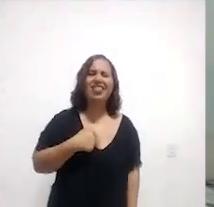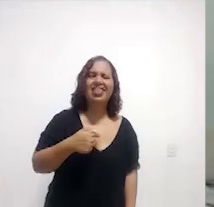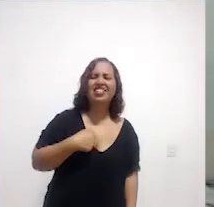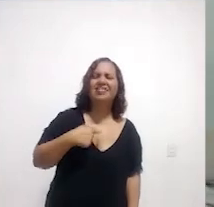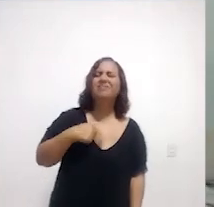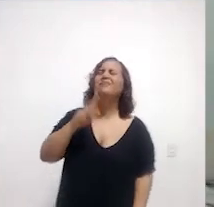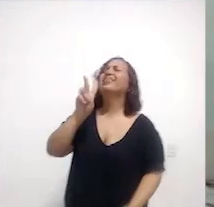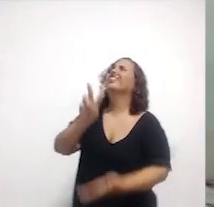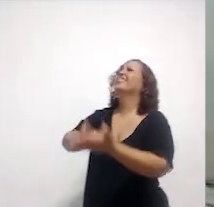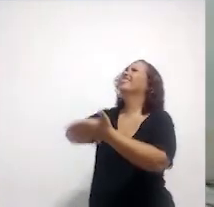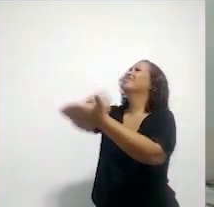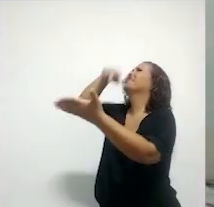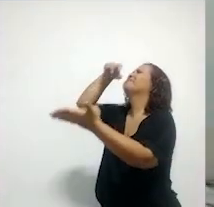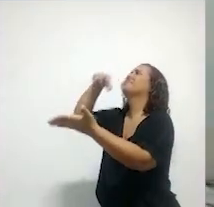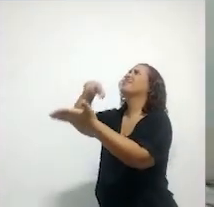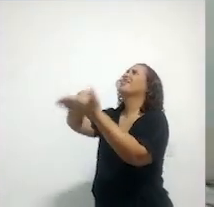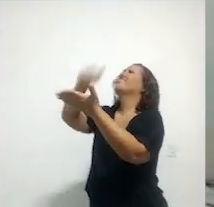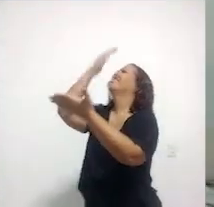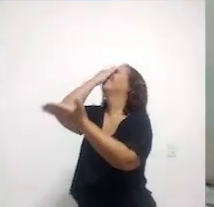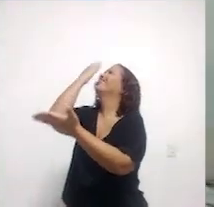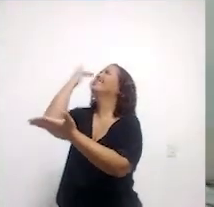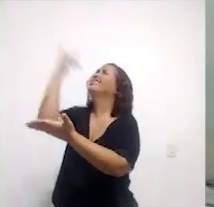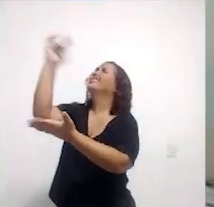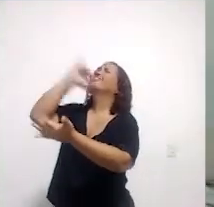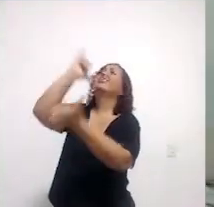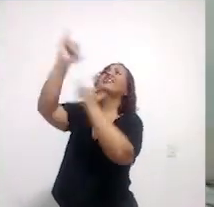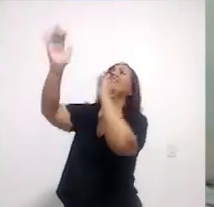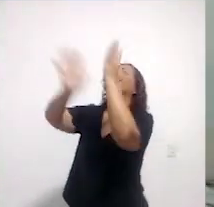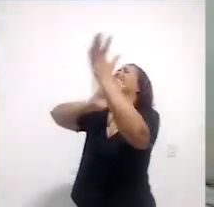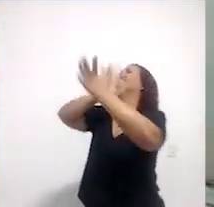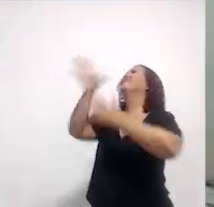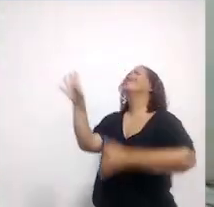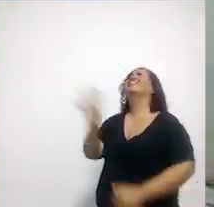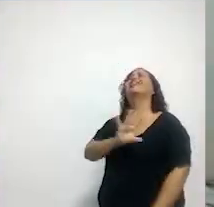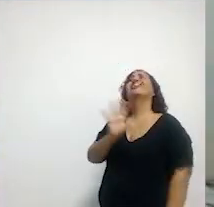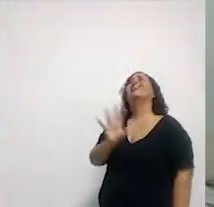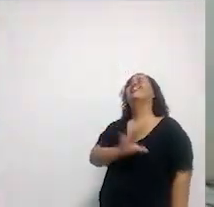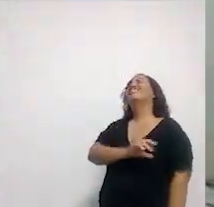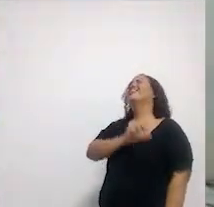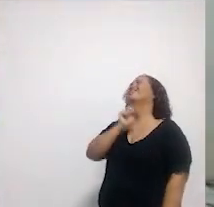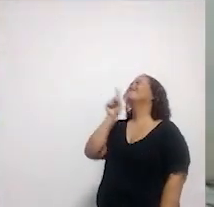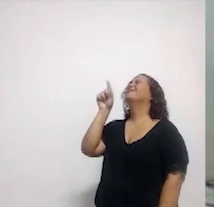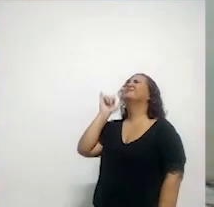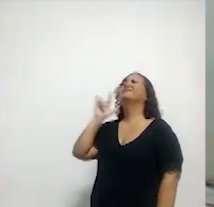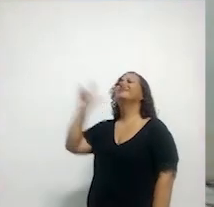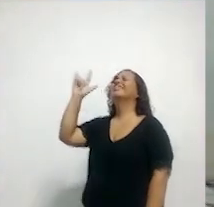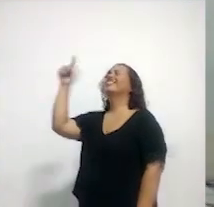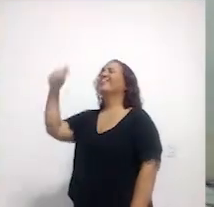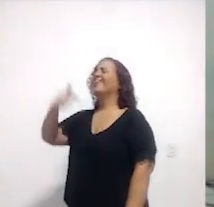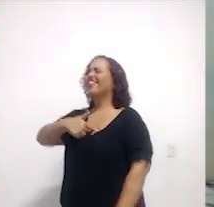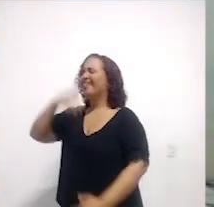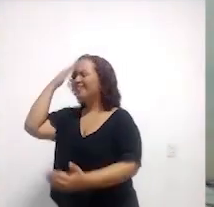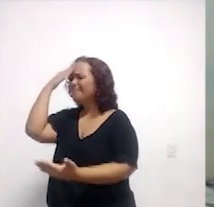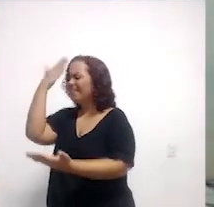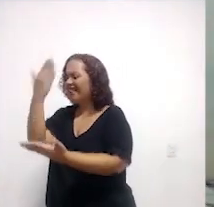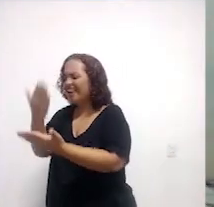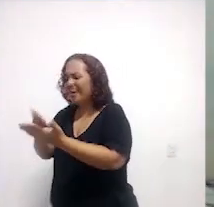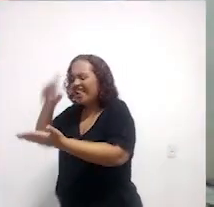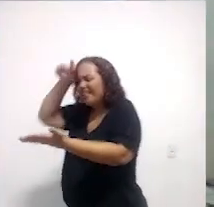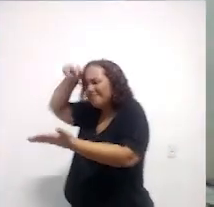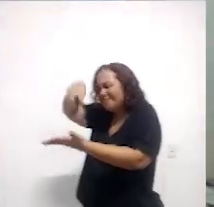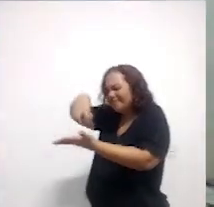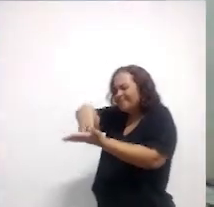Eu venho me derramar, dizer que te amo, me